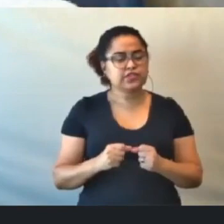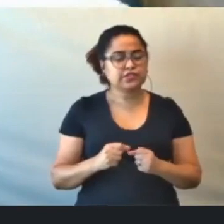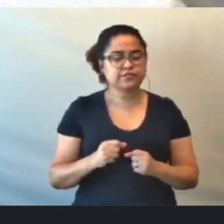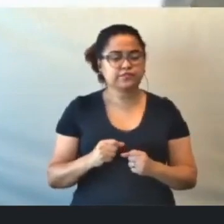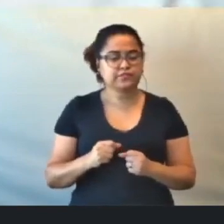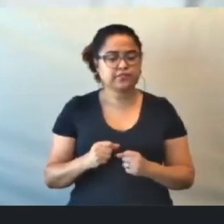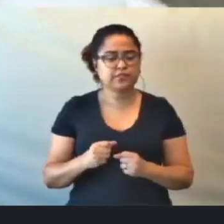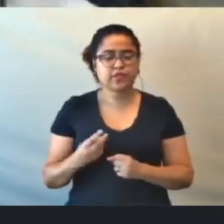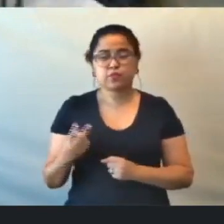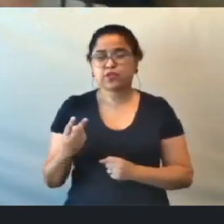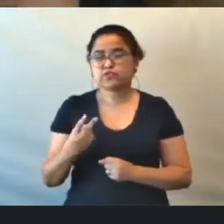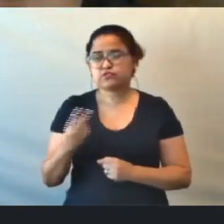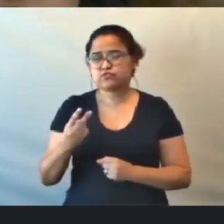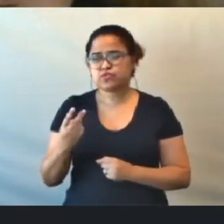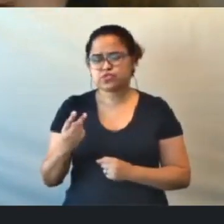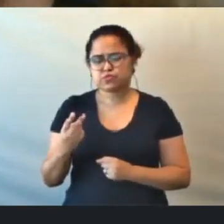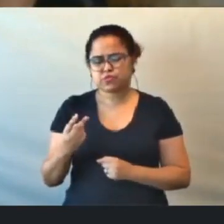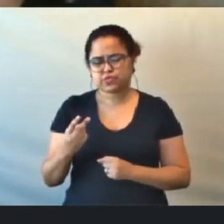vias.